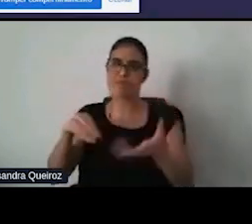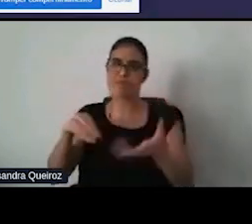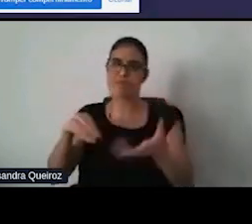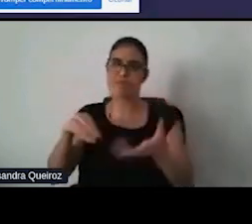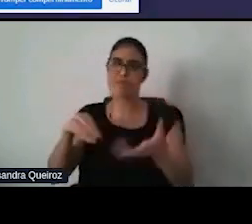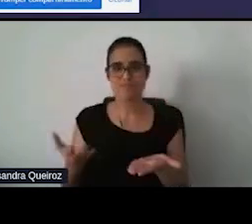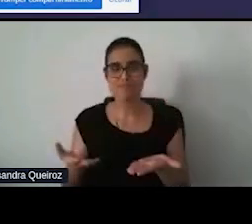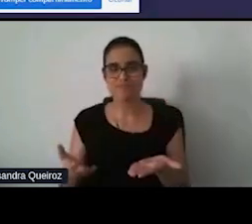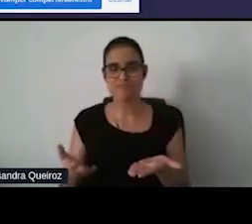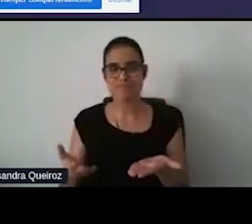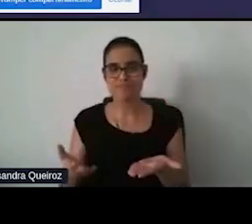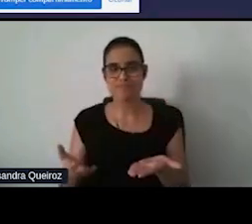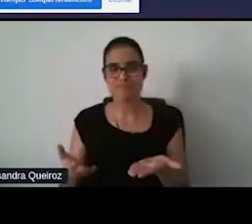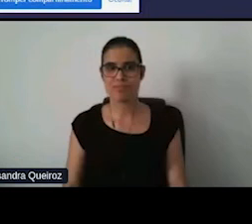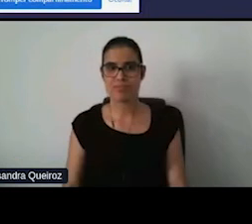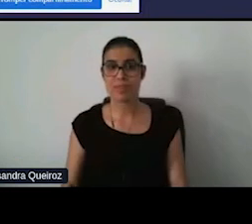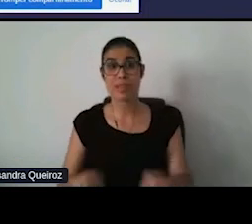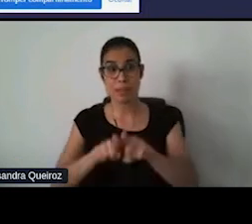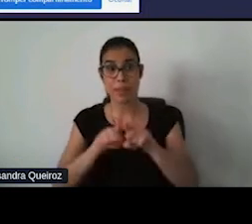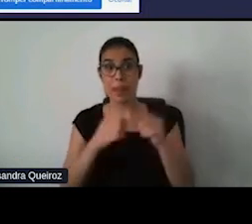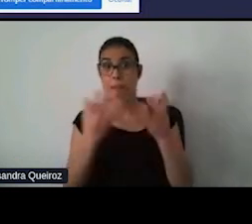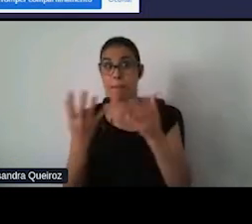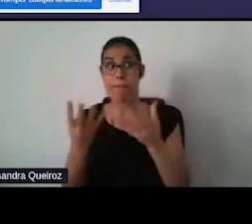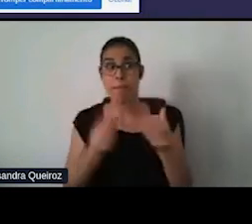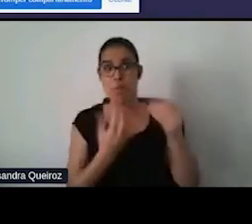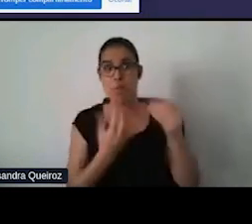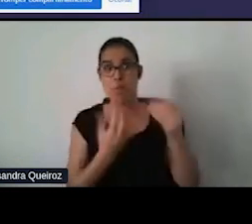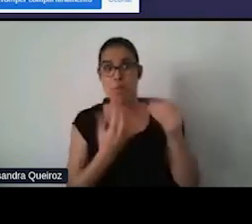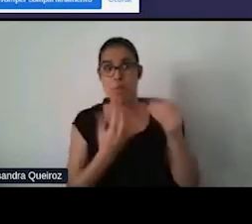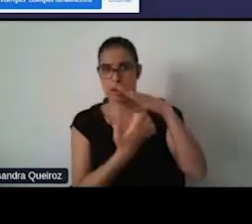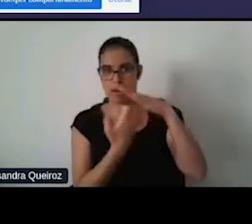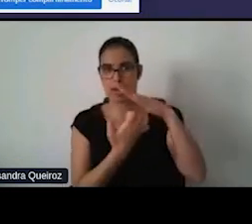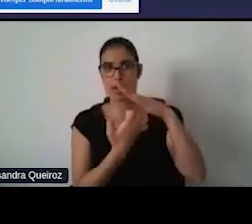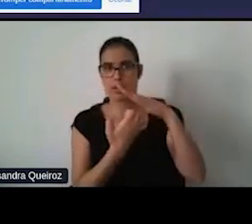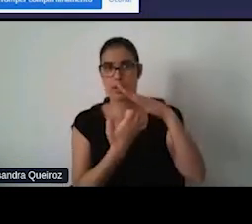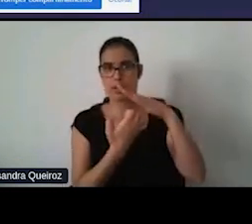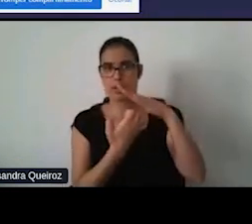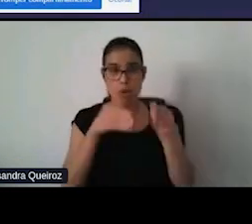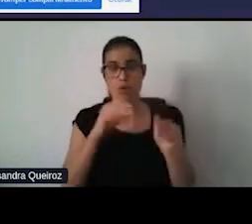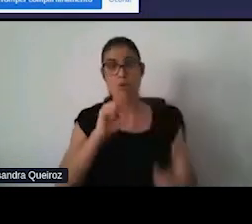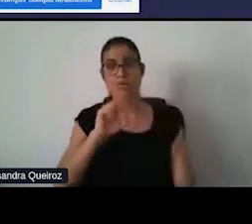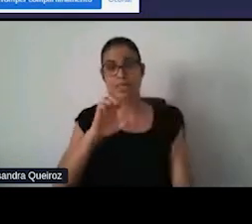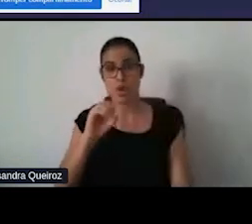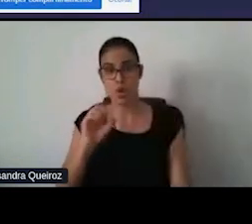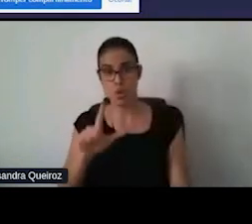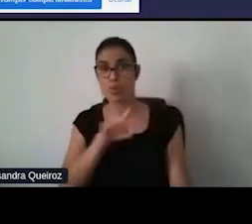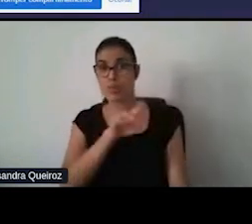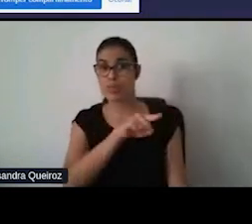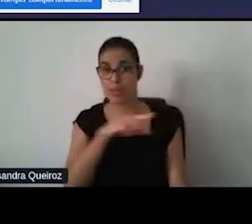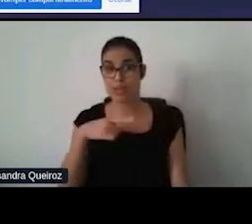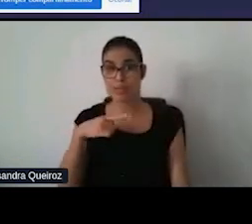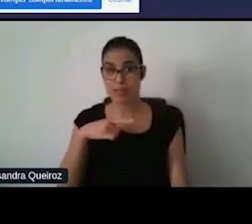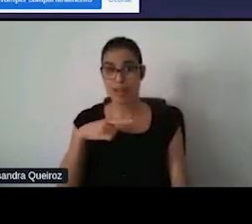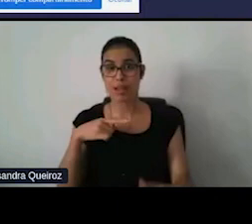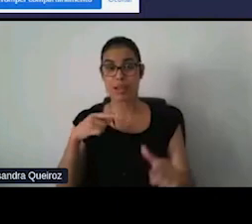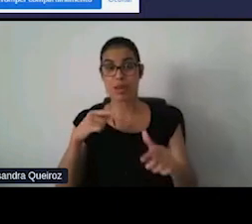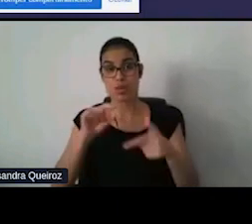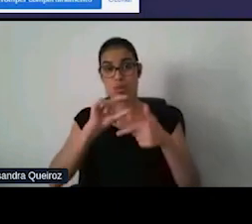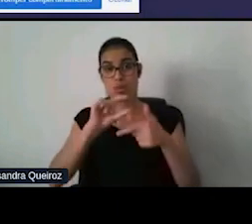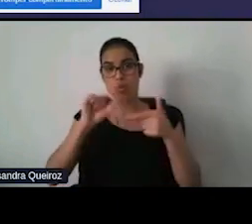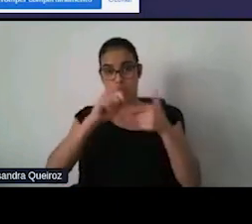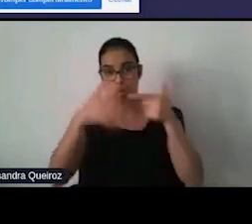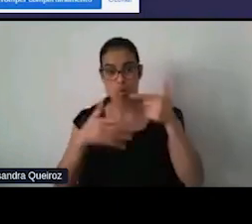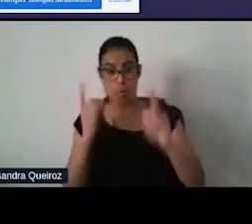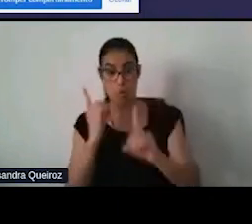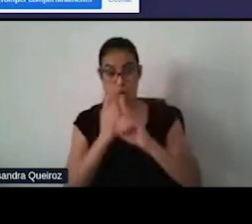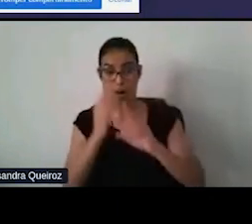uma coisa que muita empresa aí olha e foca, que é SEO, ter um bom ranqueamento no Google, mas